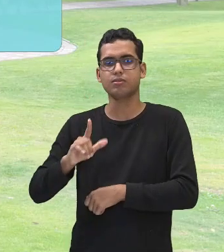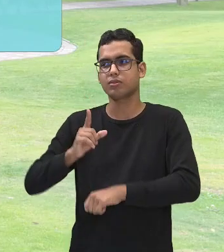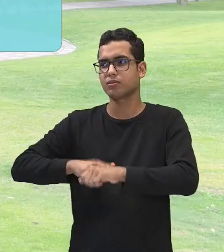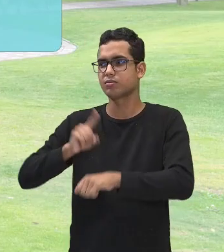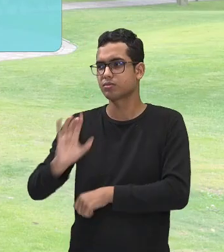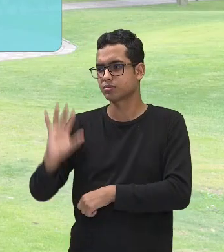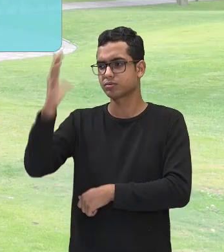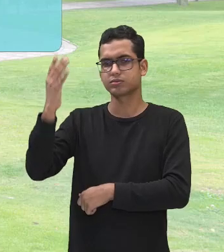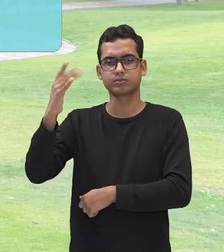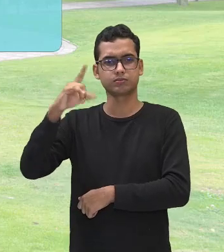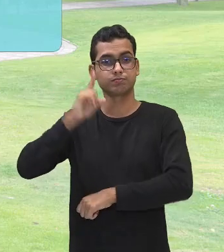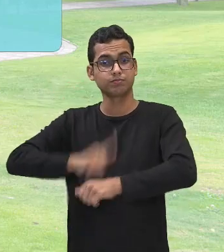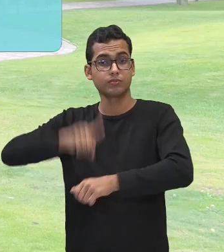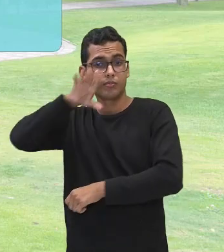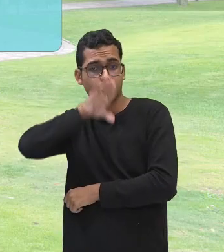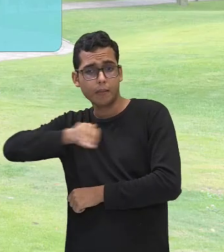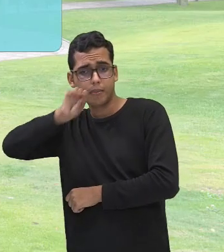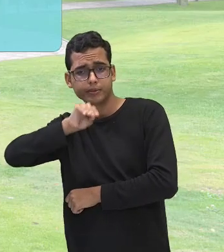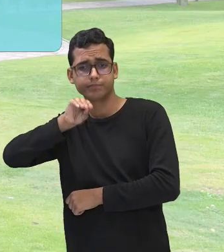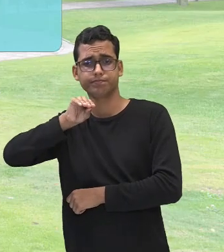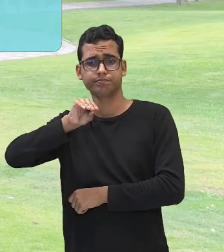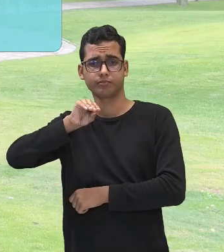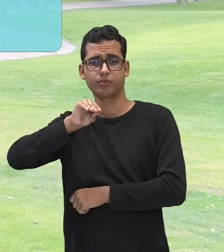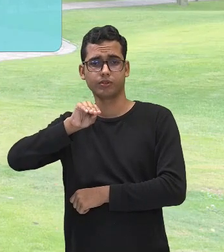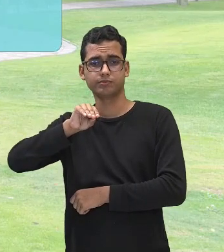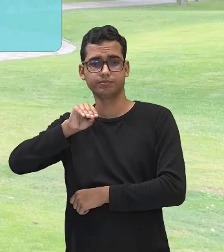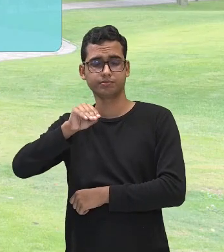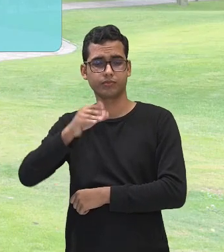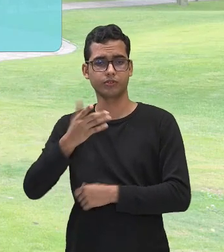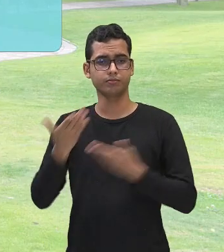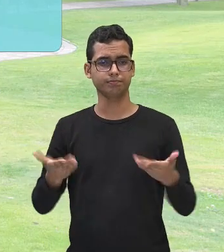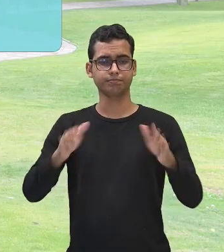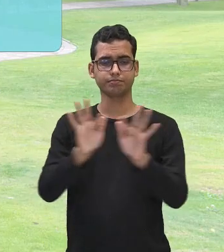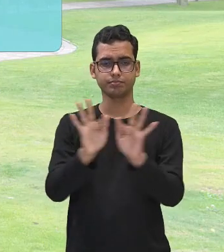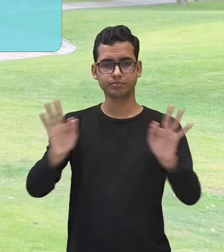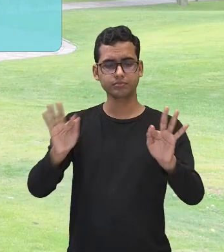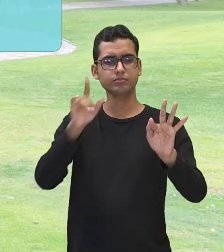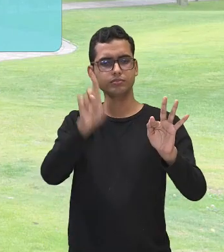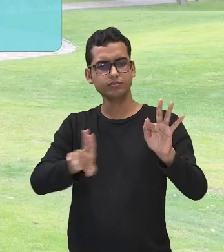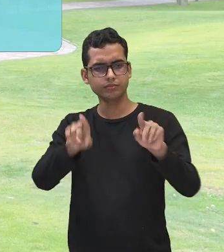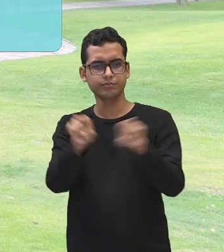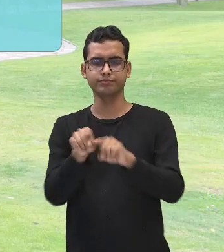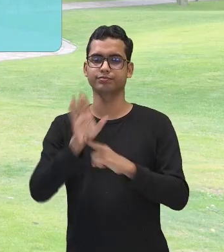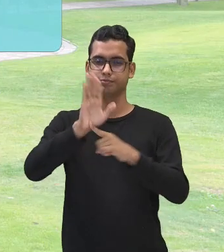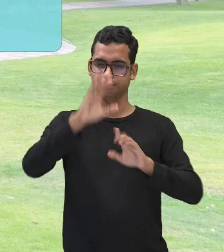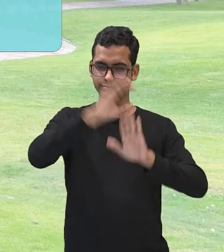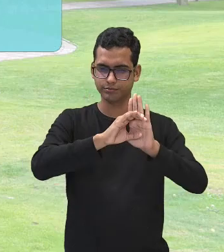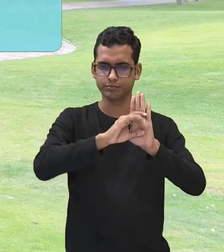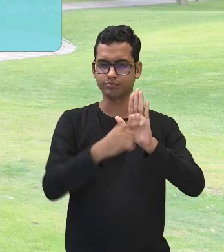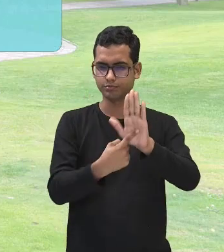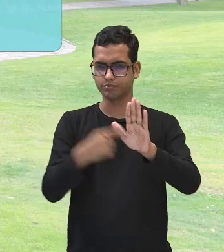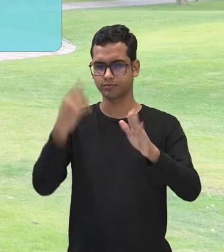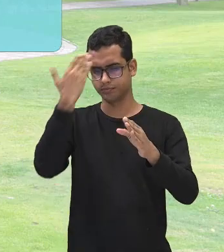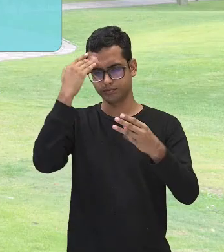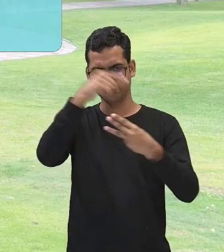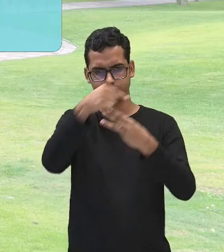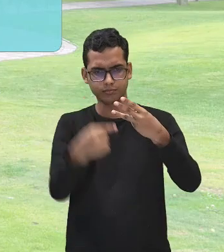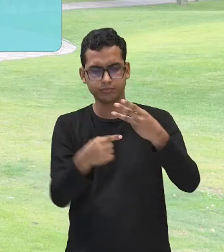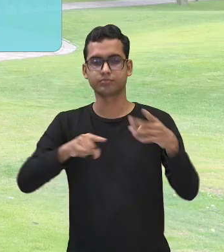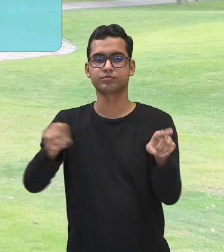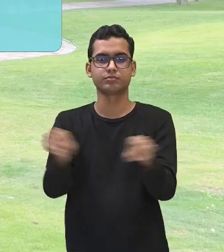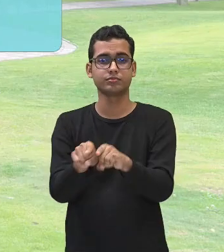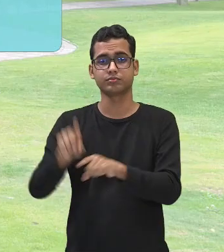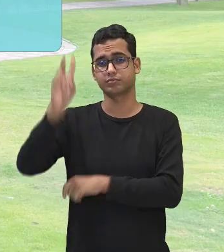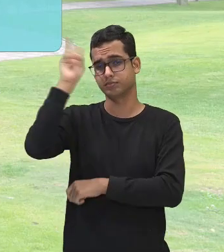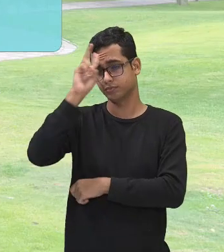minha fala. Então, apresentado aí os conceitos iniciais a vocês e